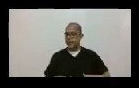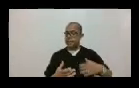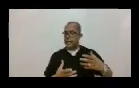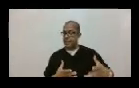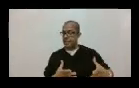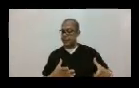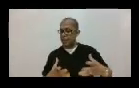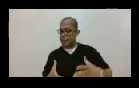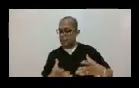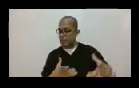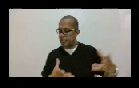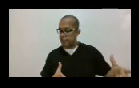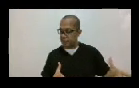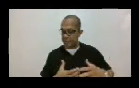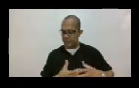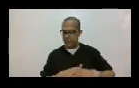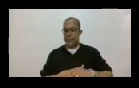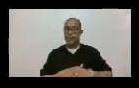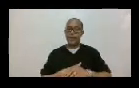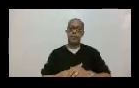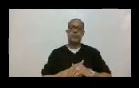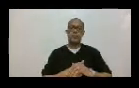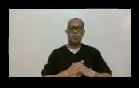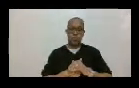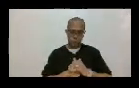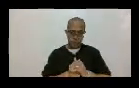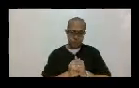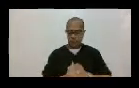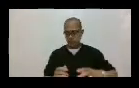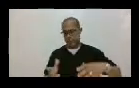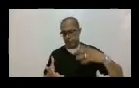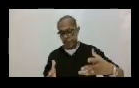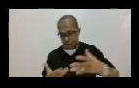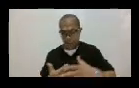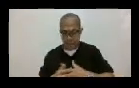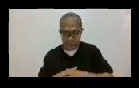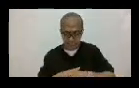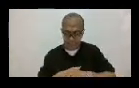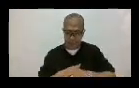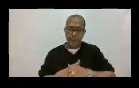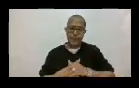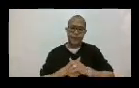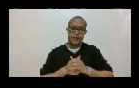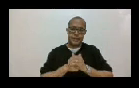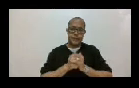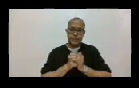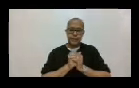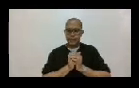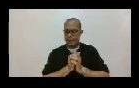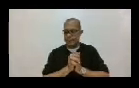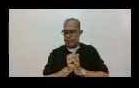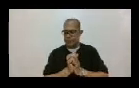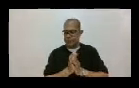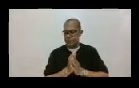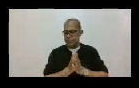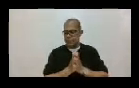favor e vantagens e desvantagens bem nós vamos discutir vamos fazer uma atividade para